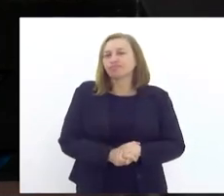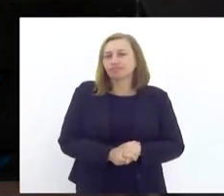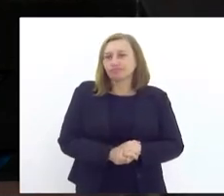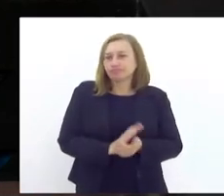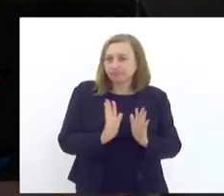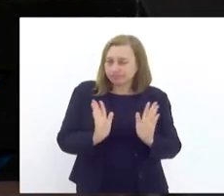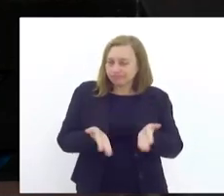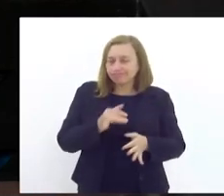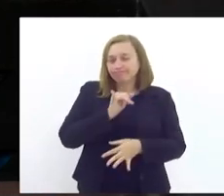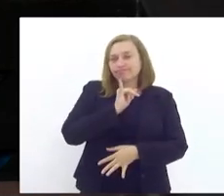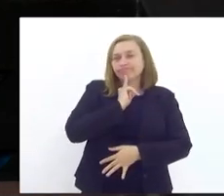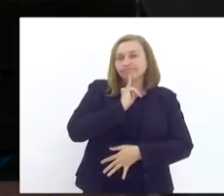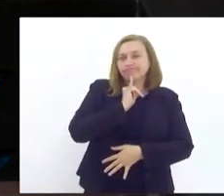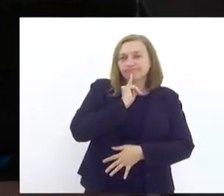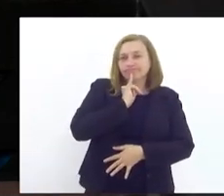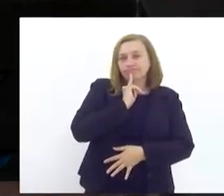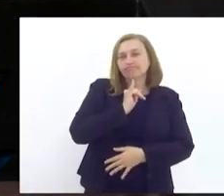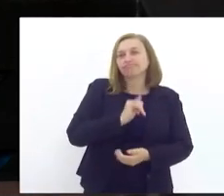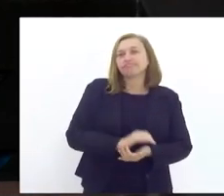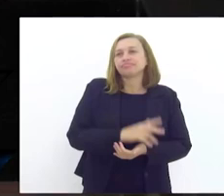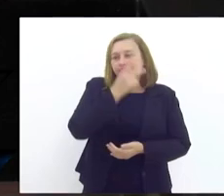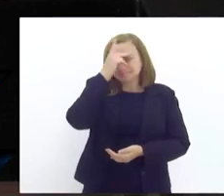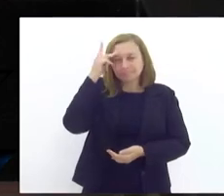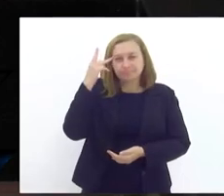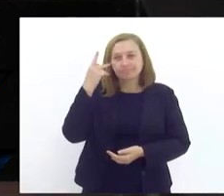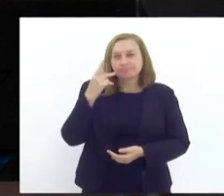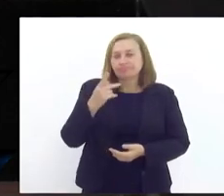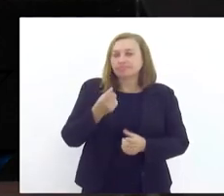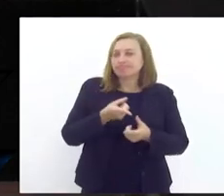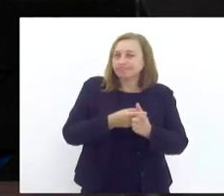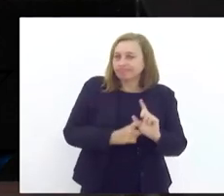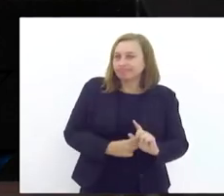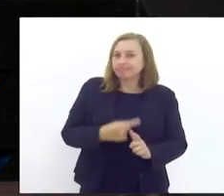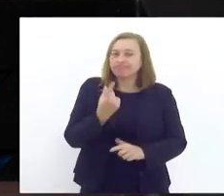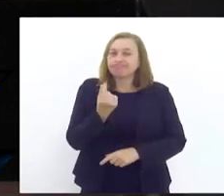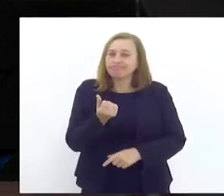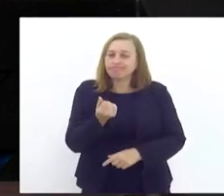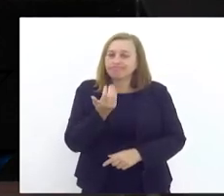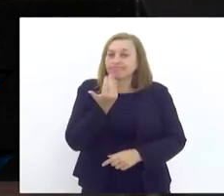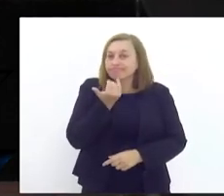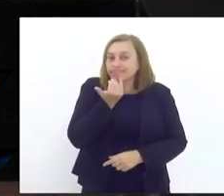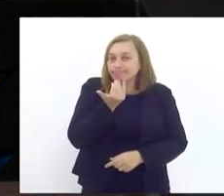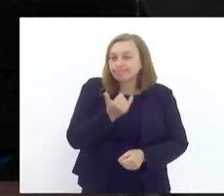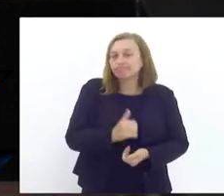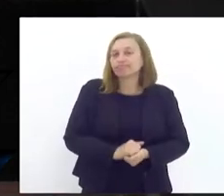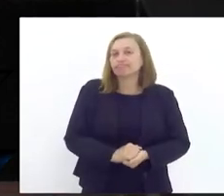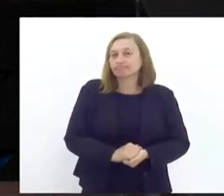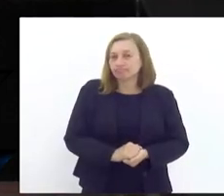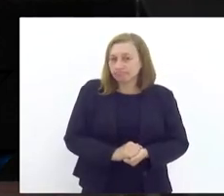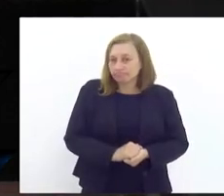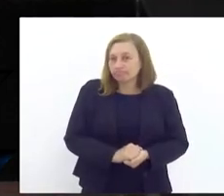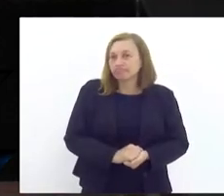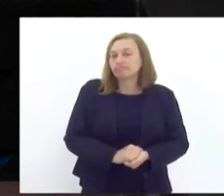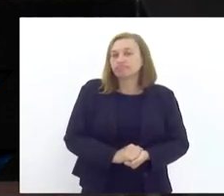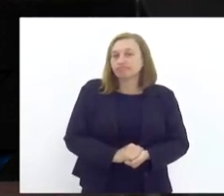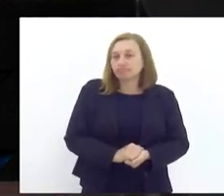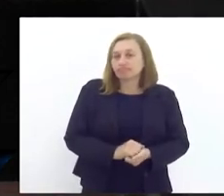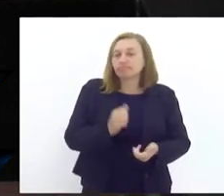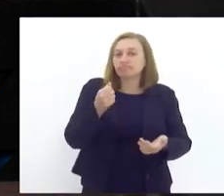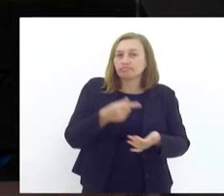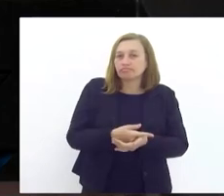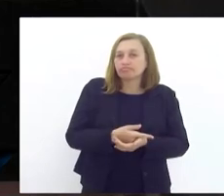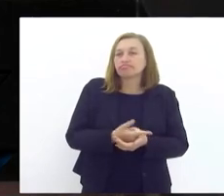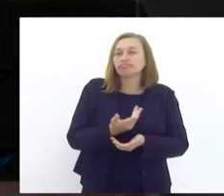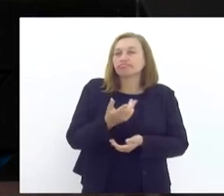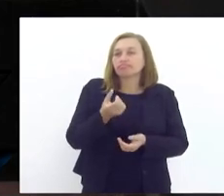hoje infelizmente pessoas que dependem desse dinheiro para comer depende desse dinheiro para comprar remédio